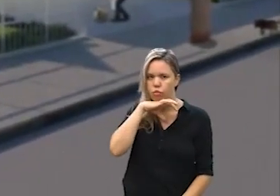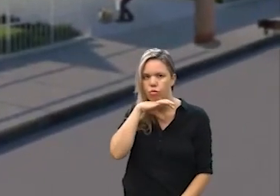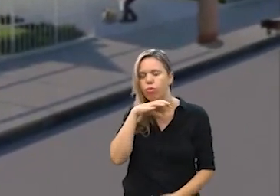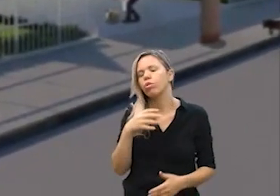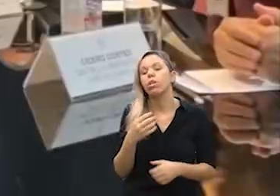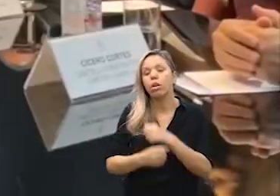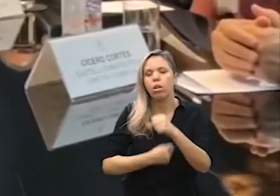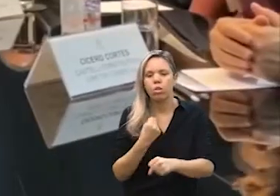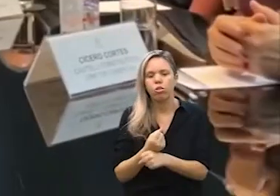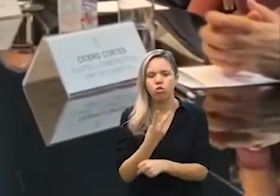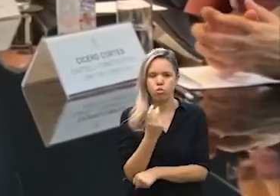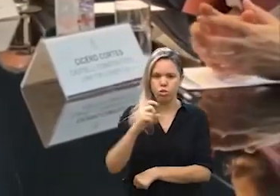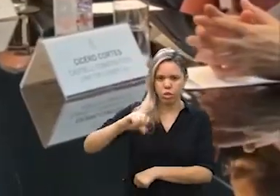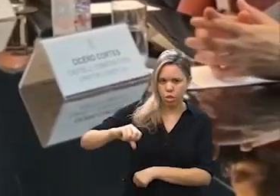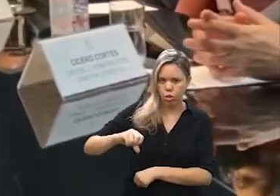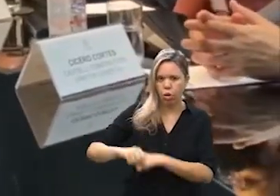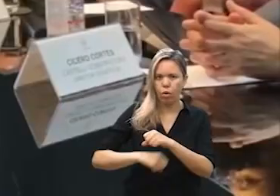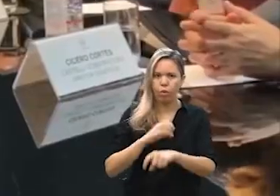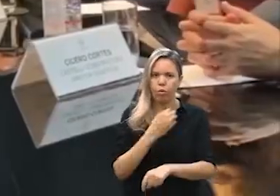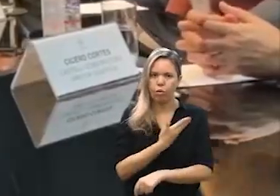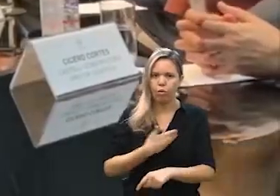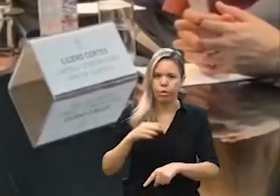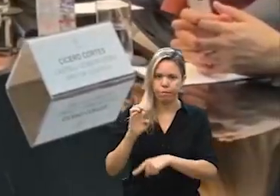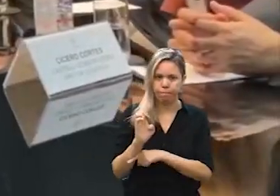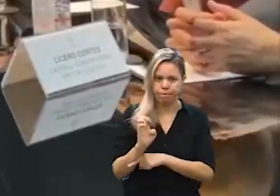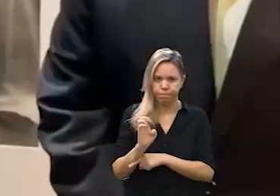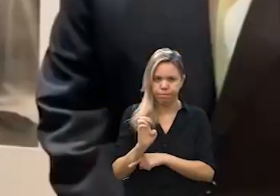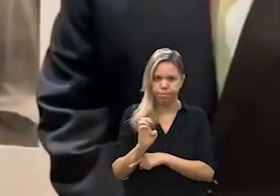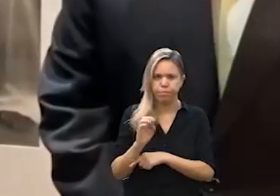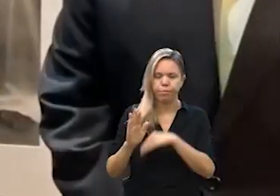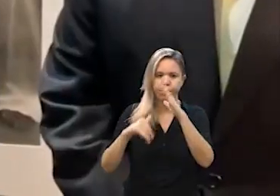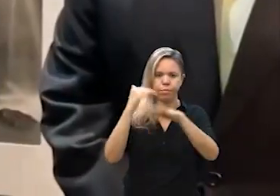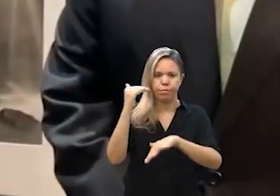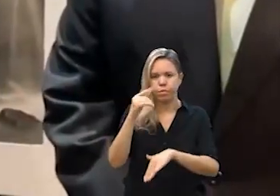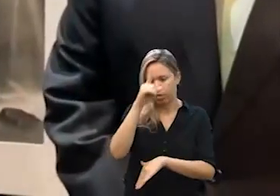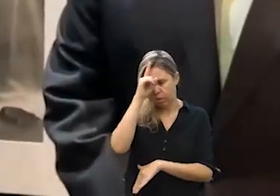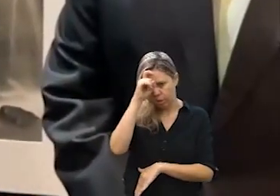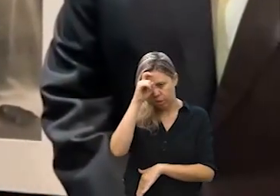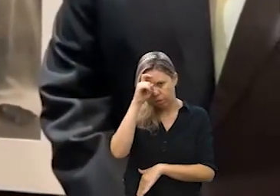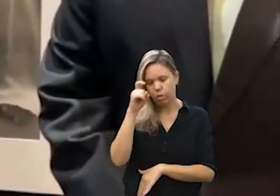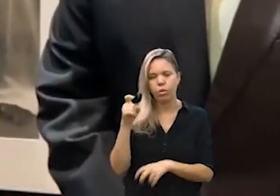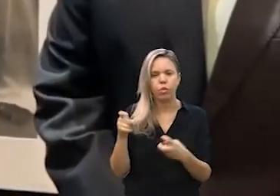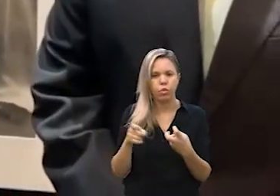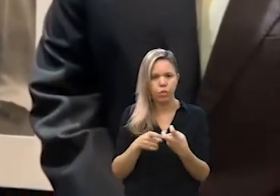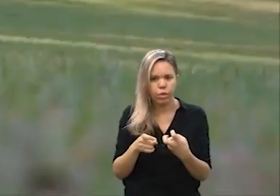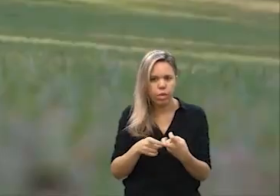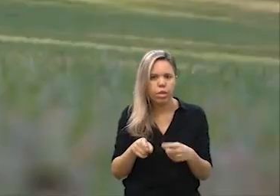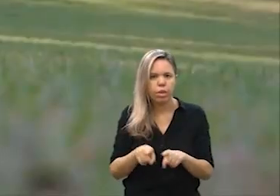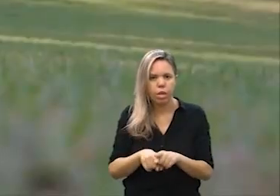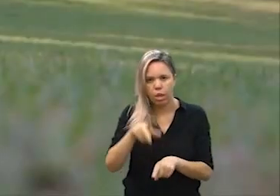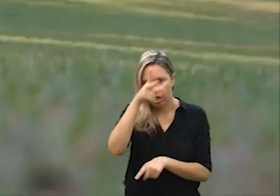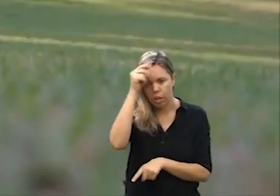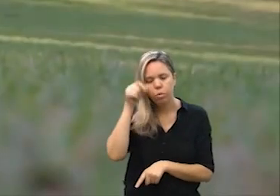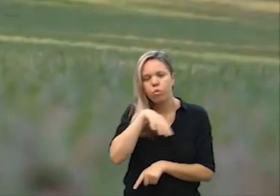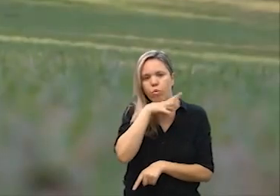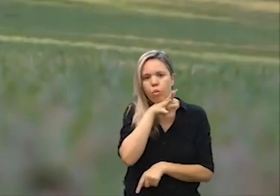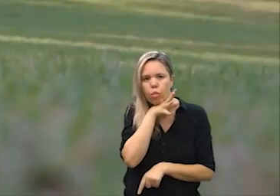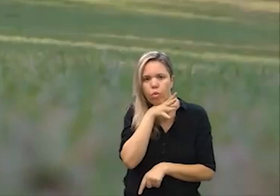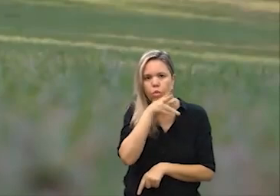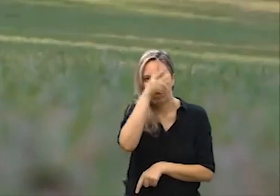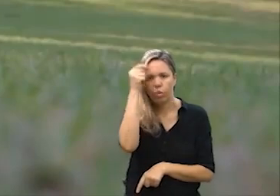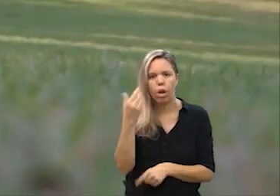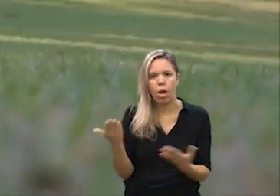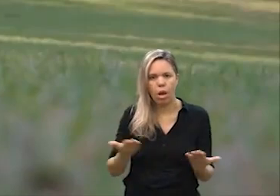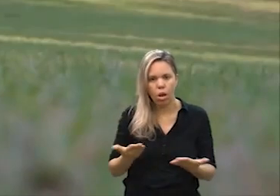de hospitais veterinários públicos. Recentemente, o governador João Dória anunciou o início das obras das clínicas